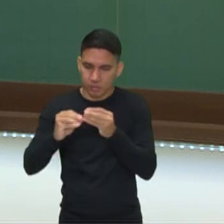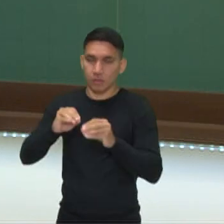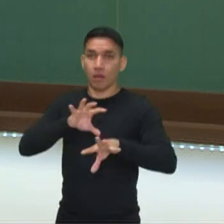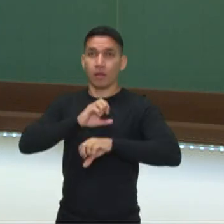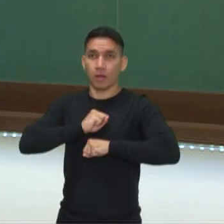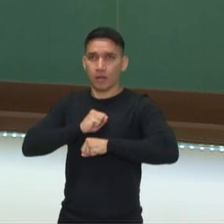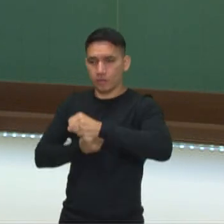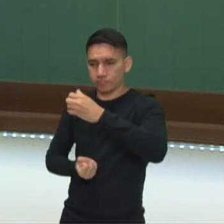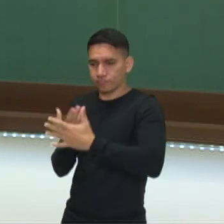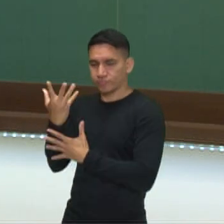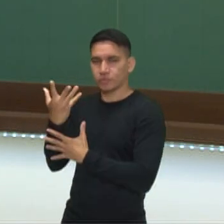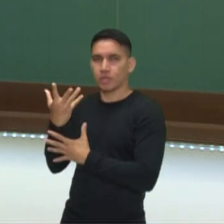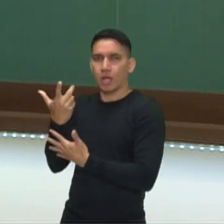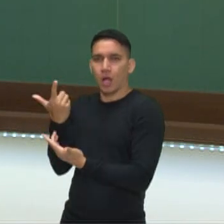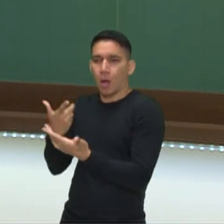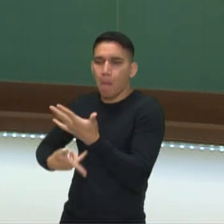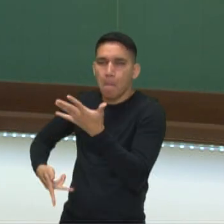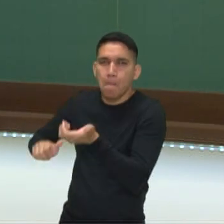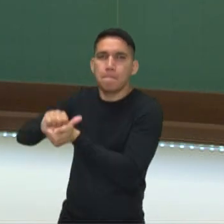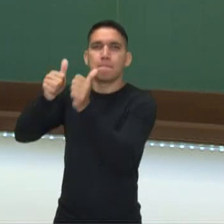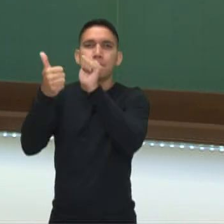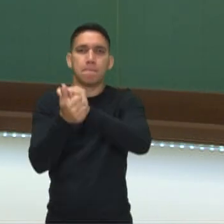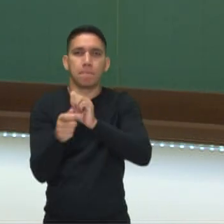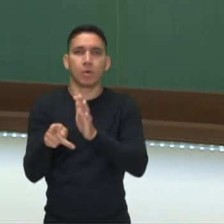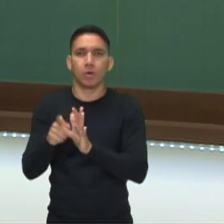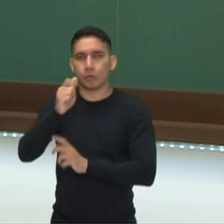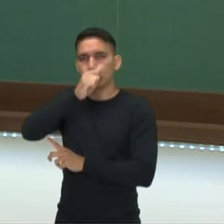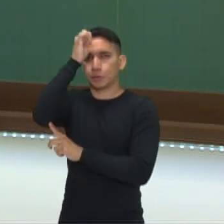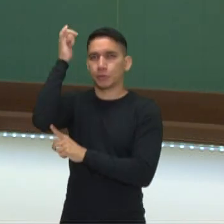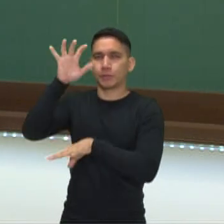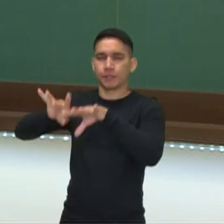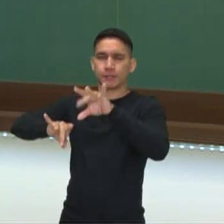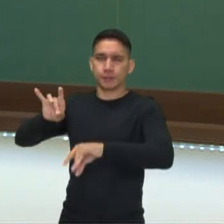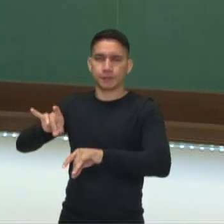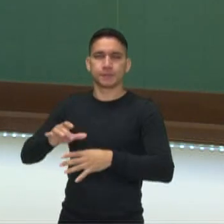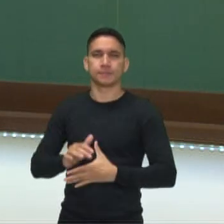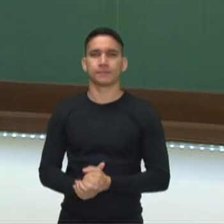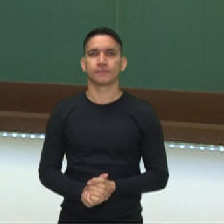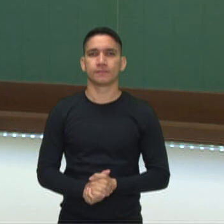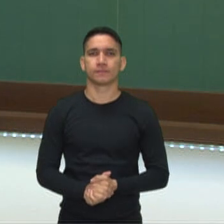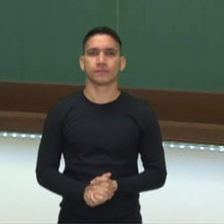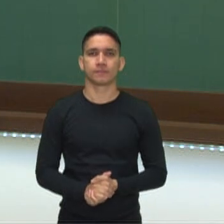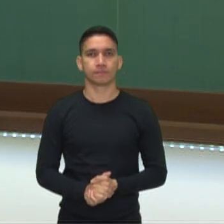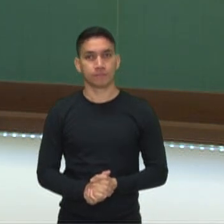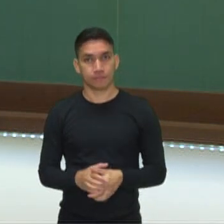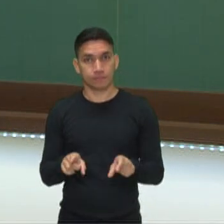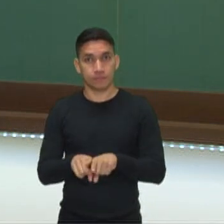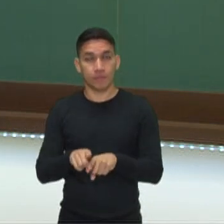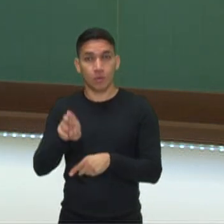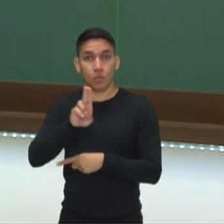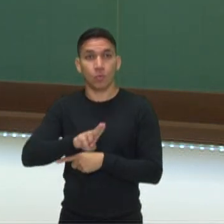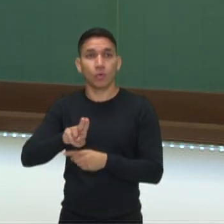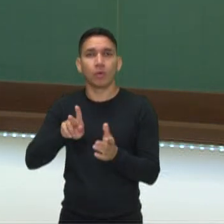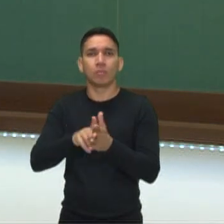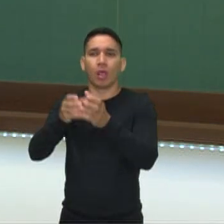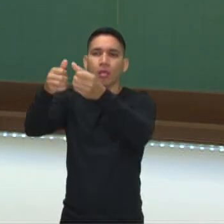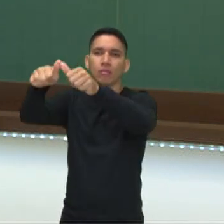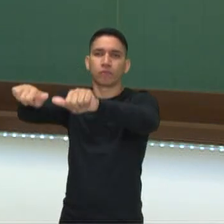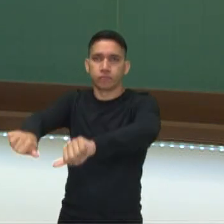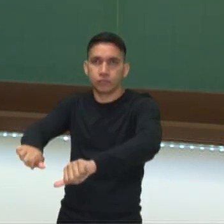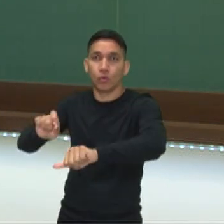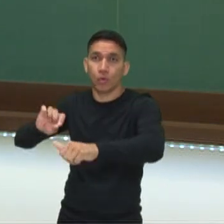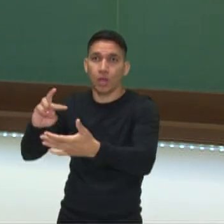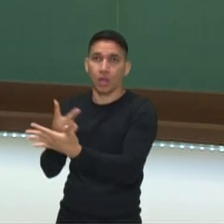e dá aquele rosto romano para o teatro que agora está sendo consumido. E nós temos a figura da decadência. A figura da